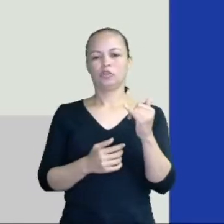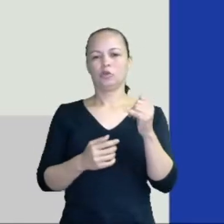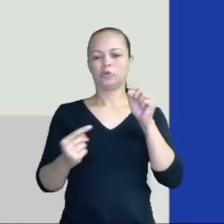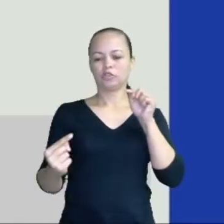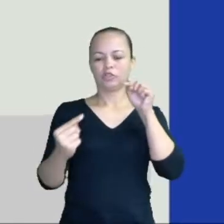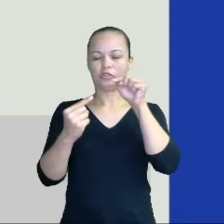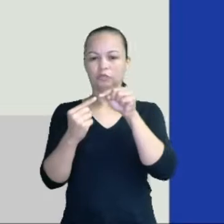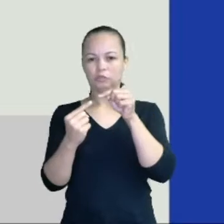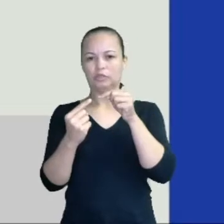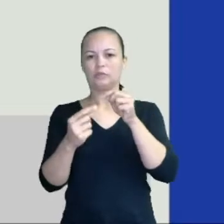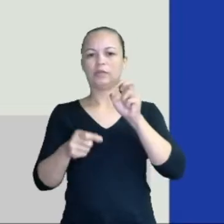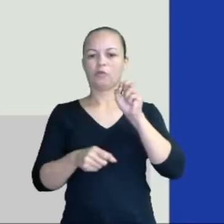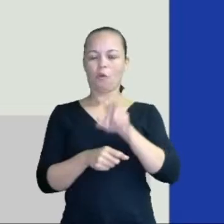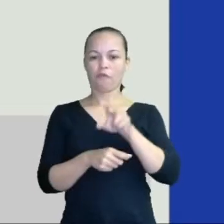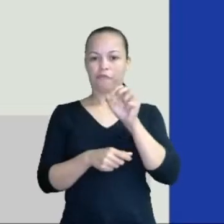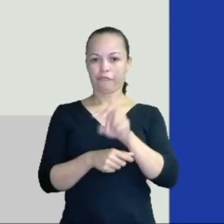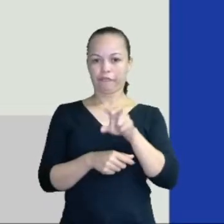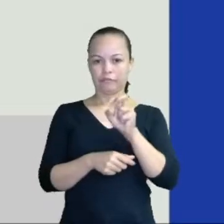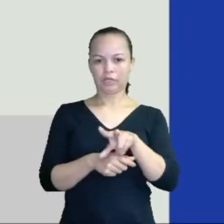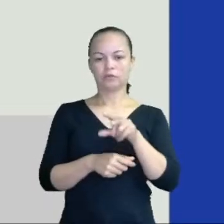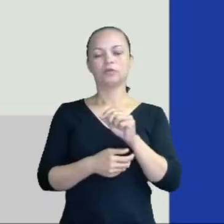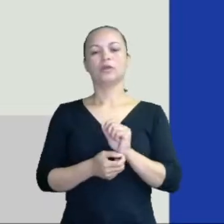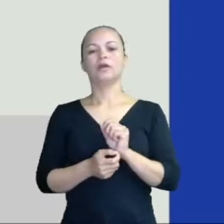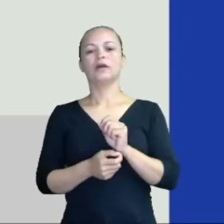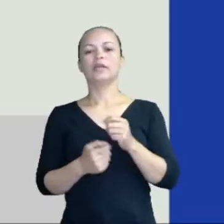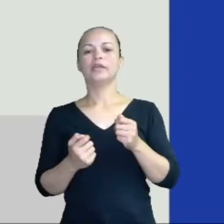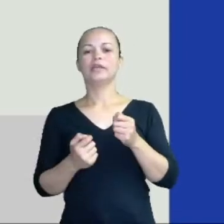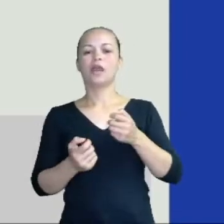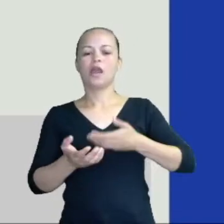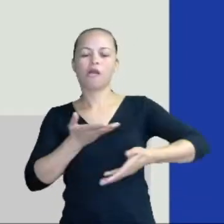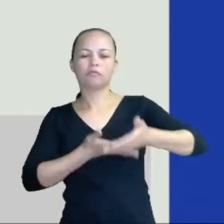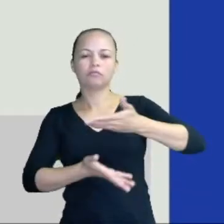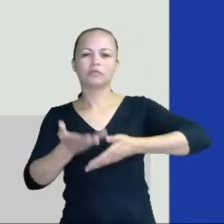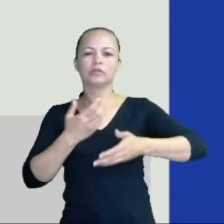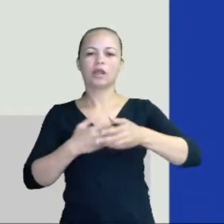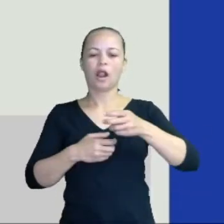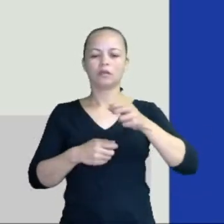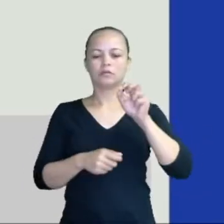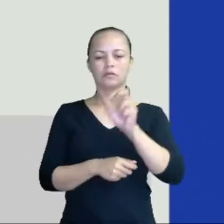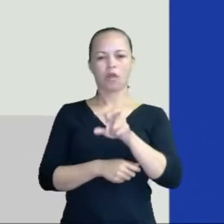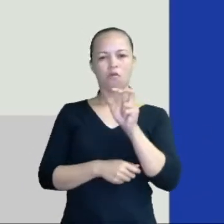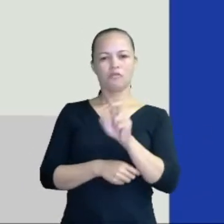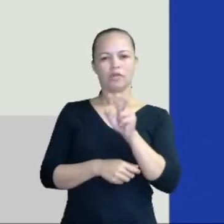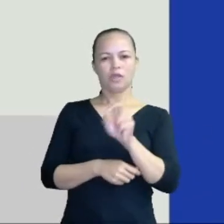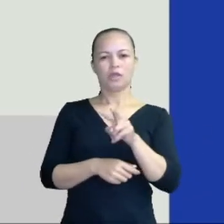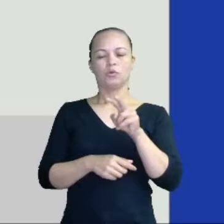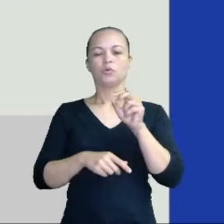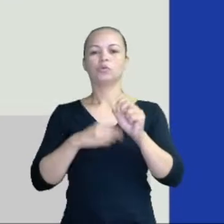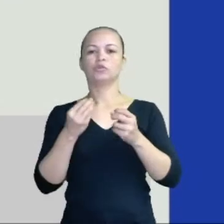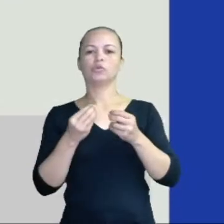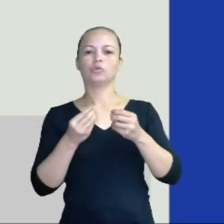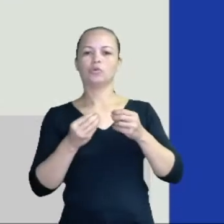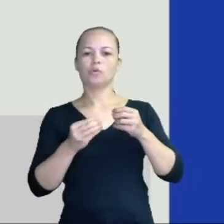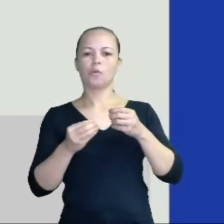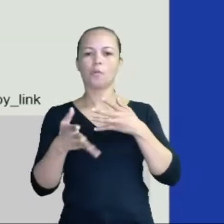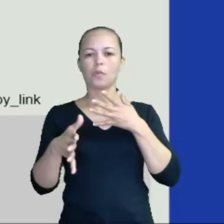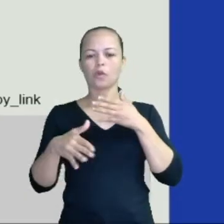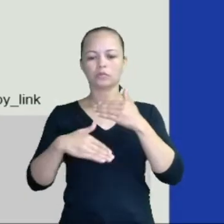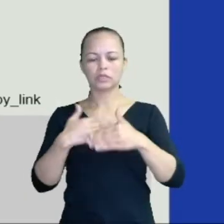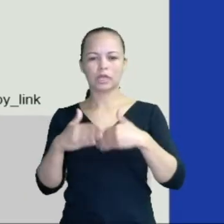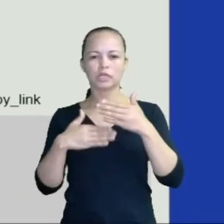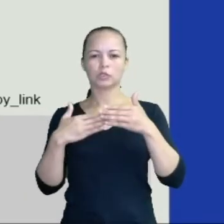conhecimento, os vírus. E a habilidade, relacionar os vírus no processo de